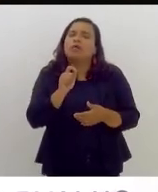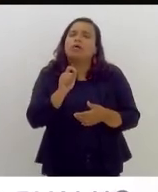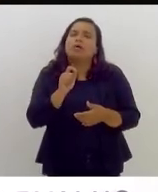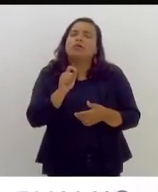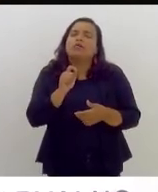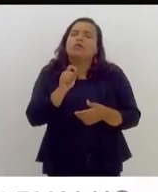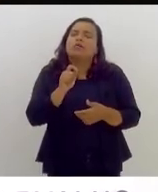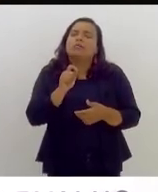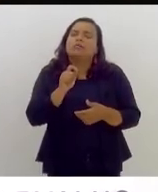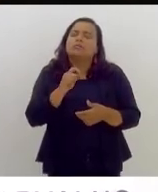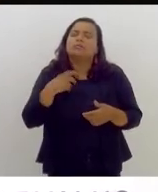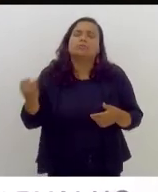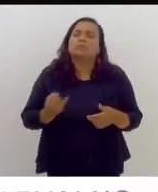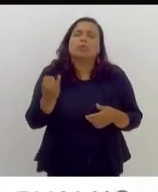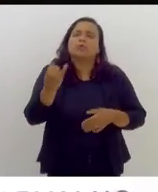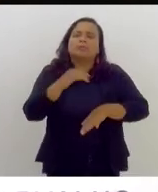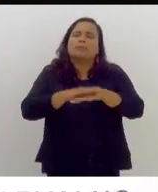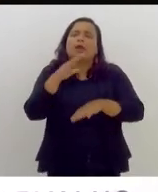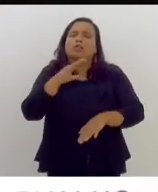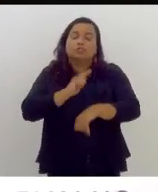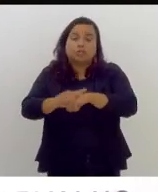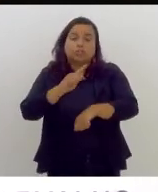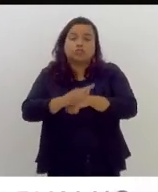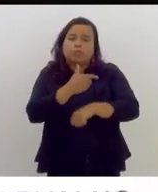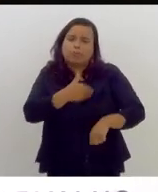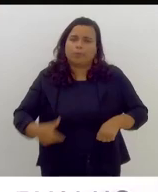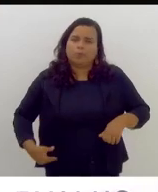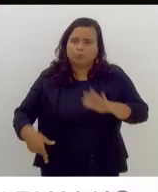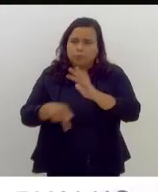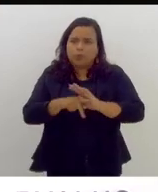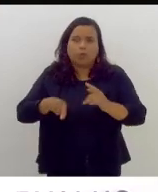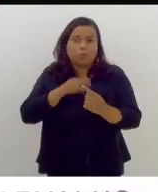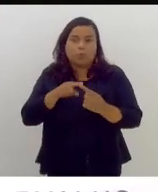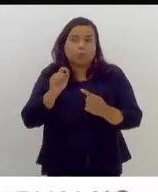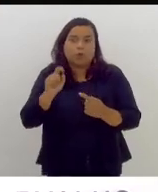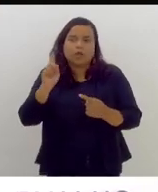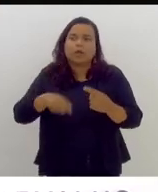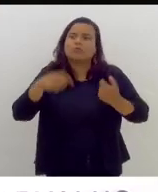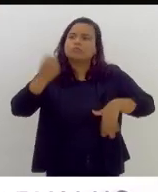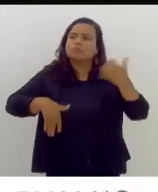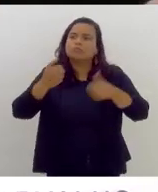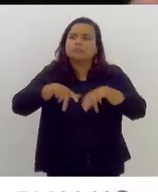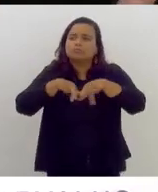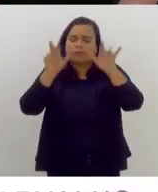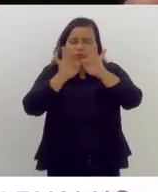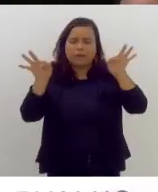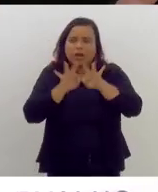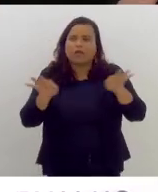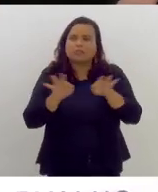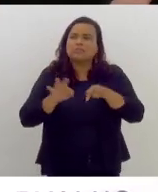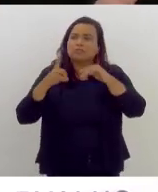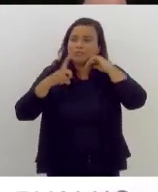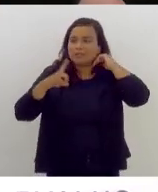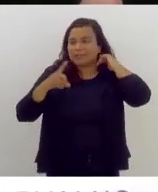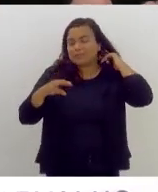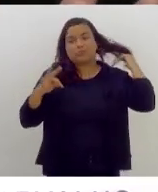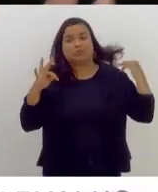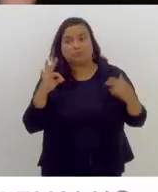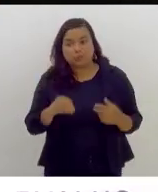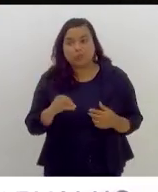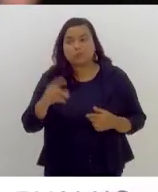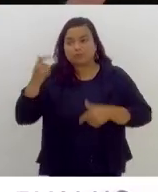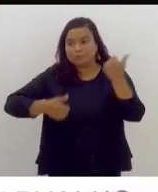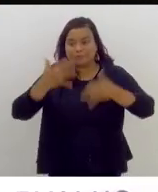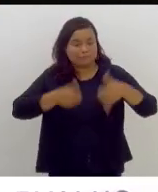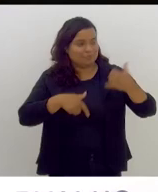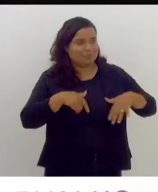importante, né, para um gestor público é essas palavras e frases que eu ouvi aqui de todos os